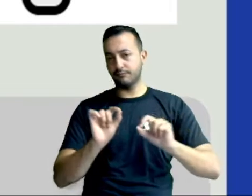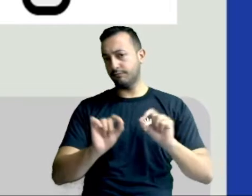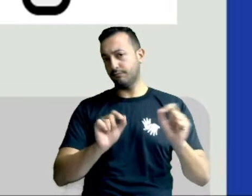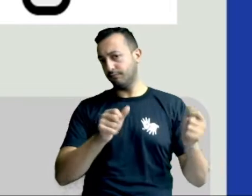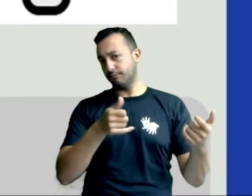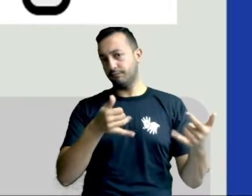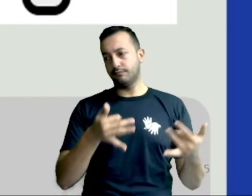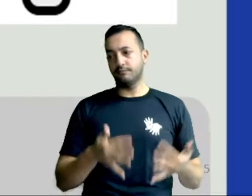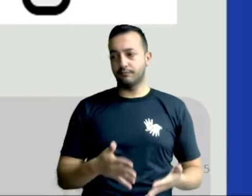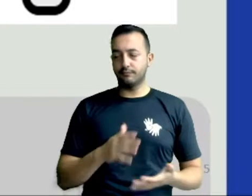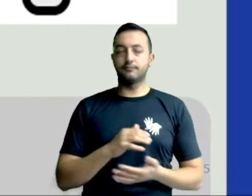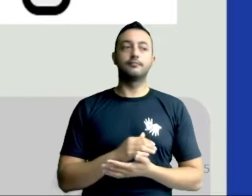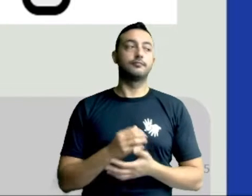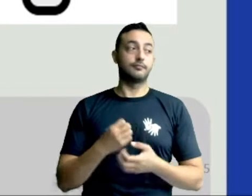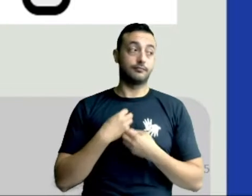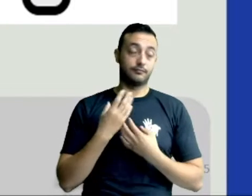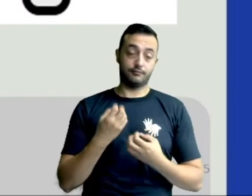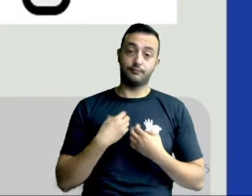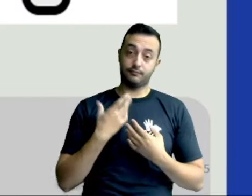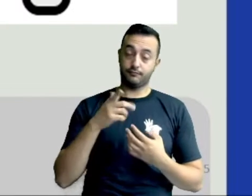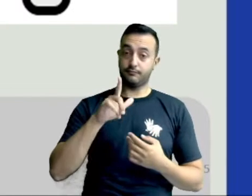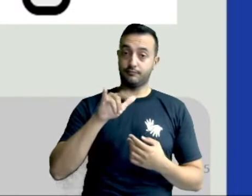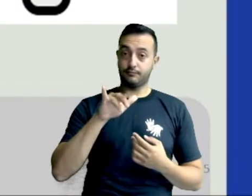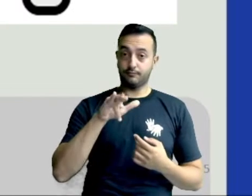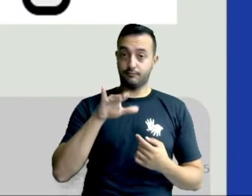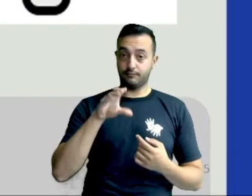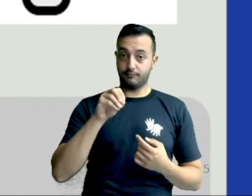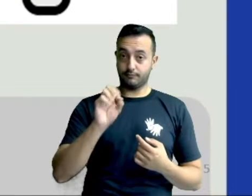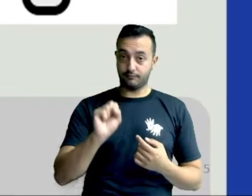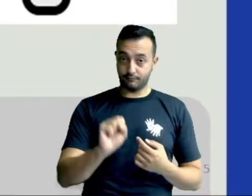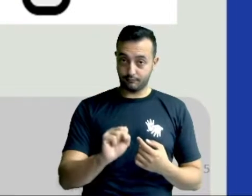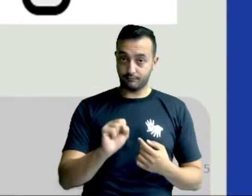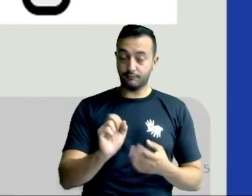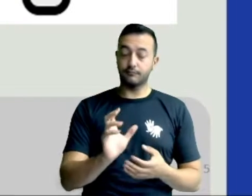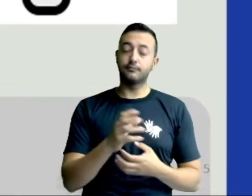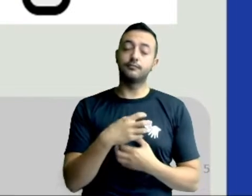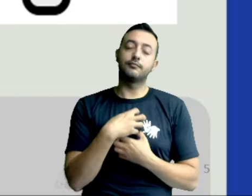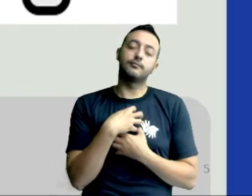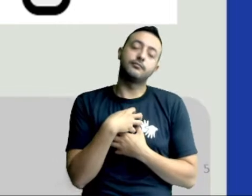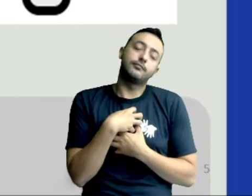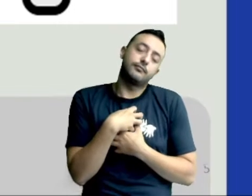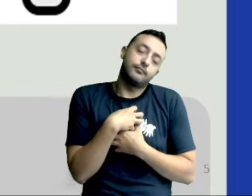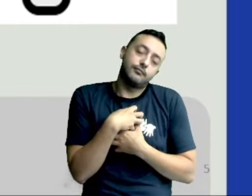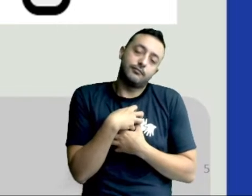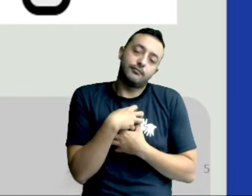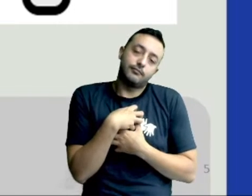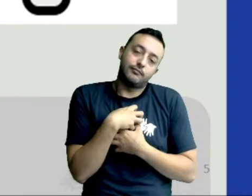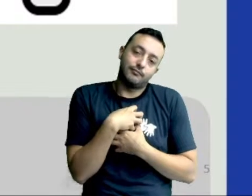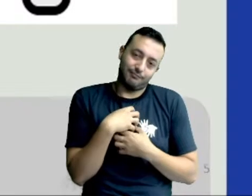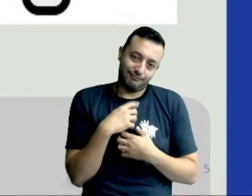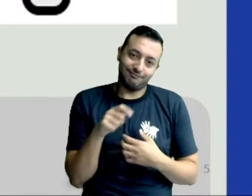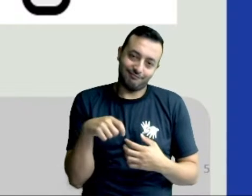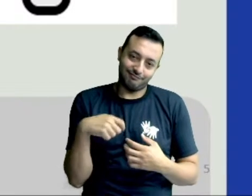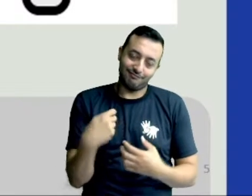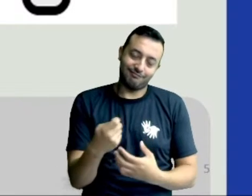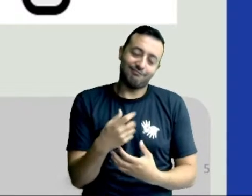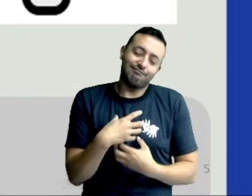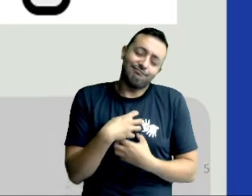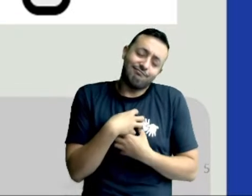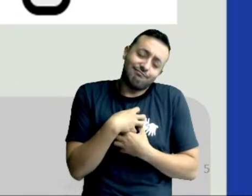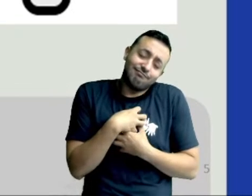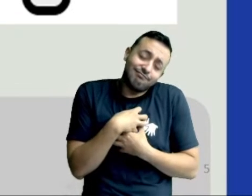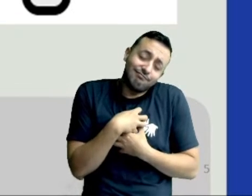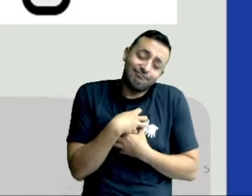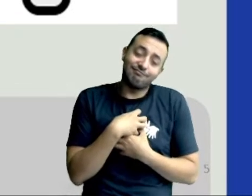professor? Os poemas líricos de caráter sentimental e